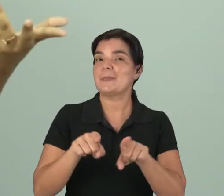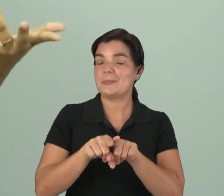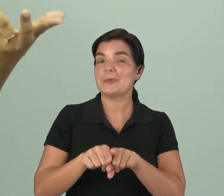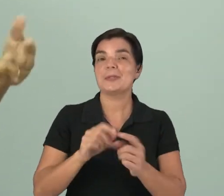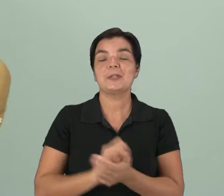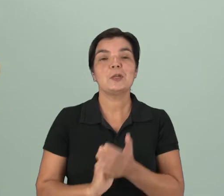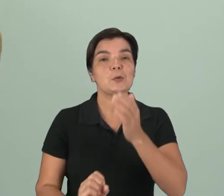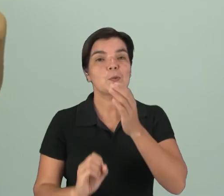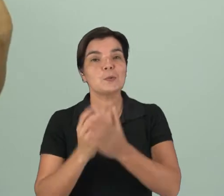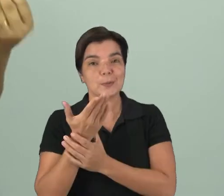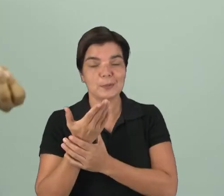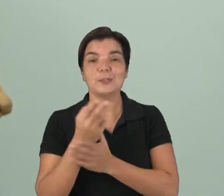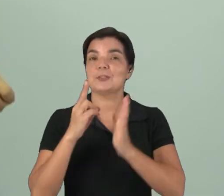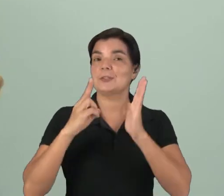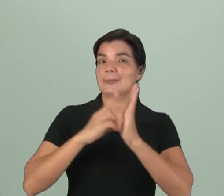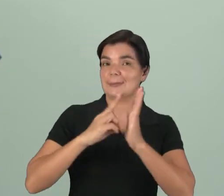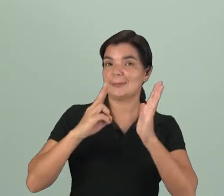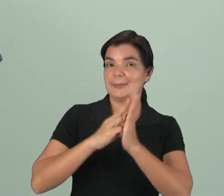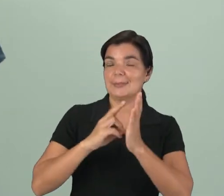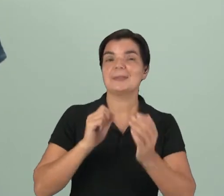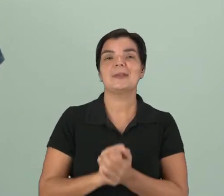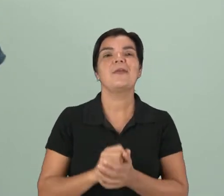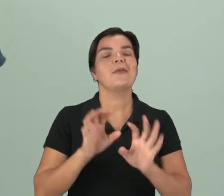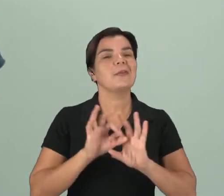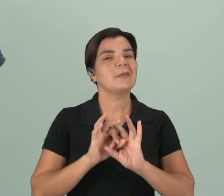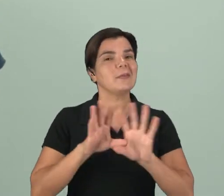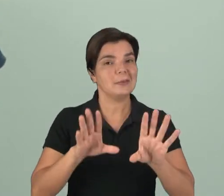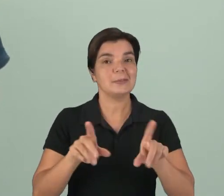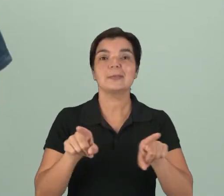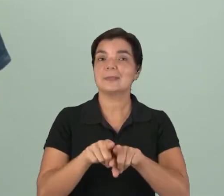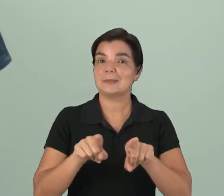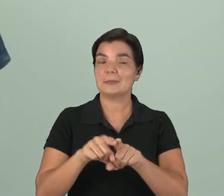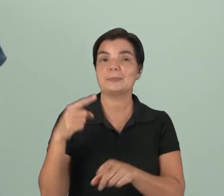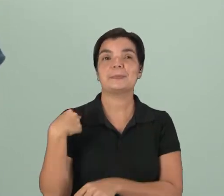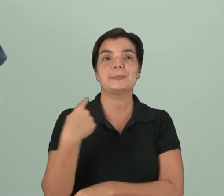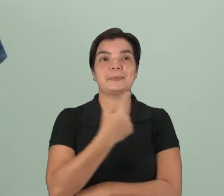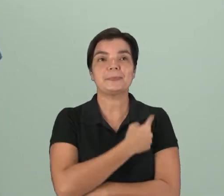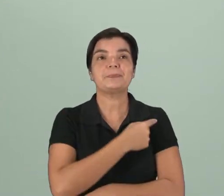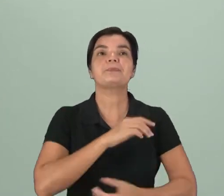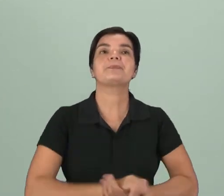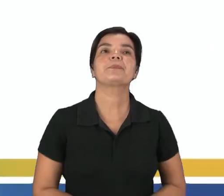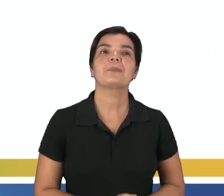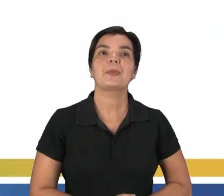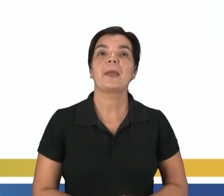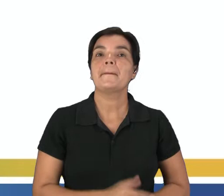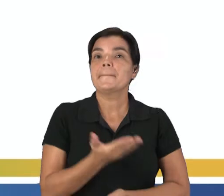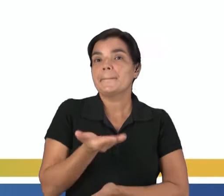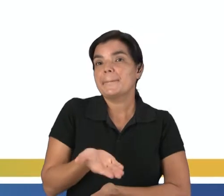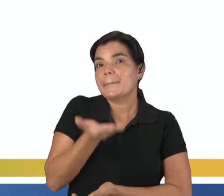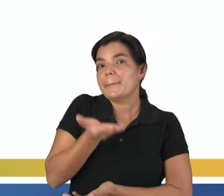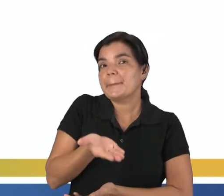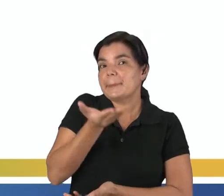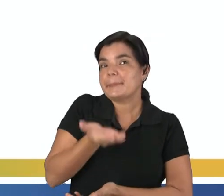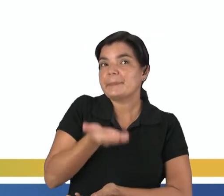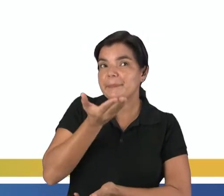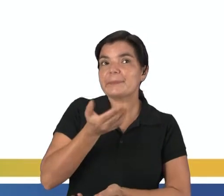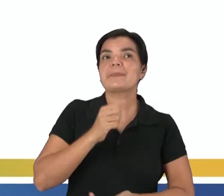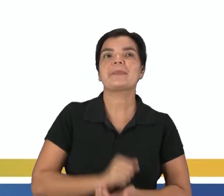que são de origem indígena, né? Que eles deixaram de herança para nós. Nós temos a